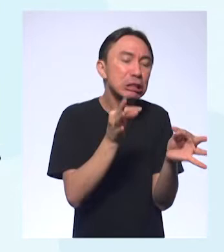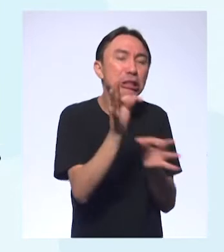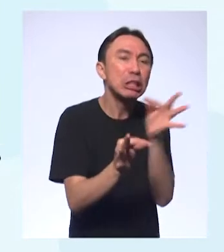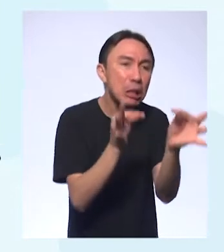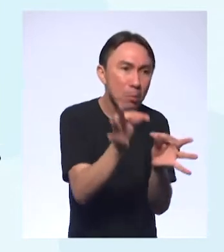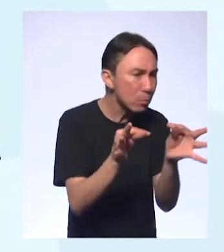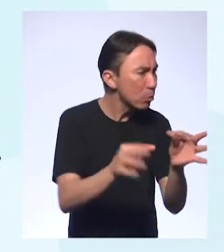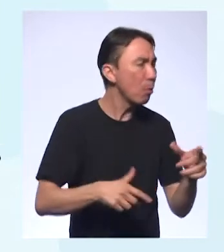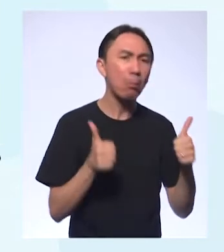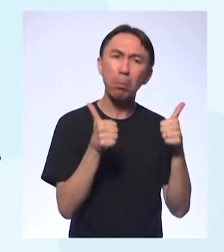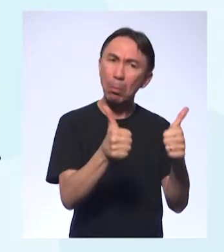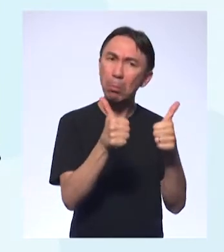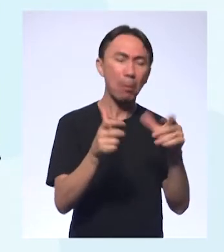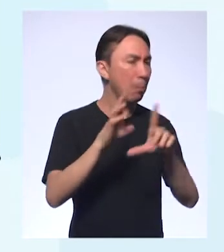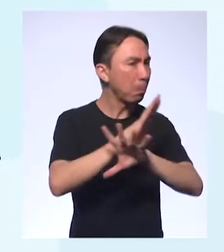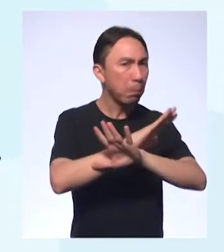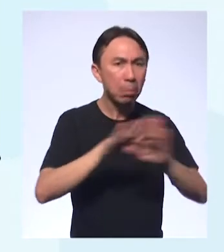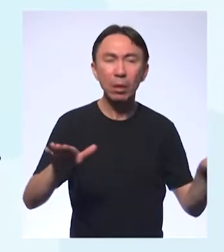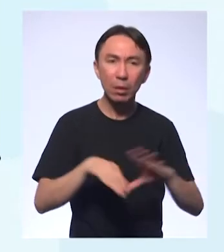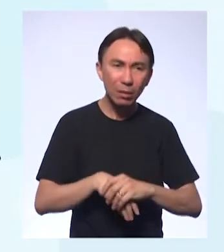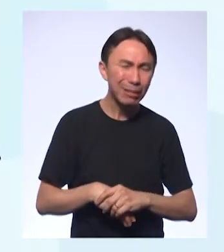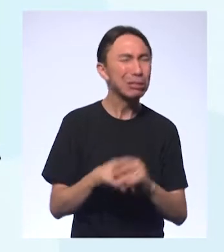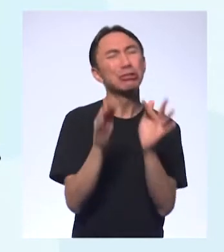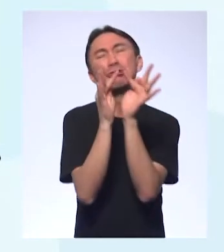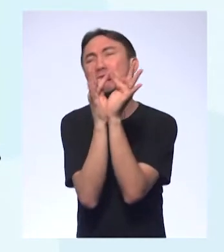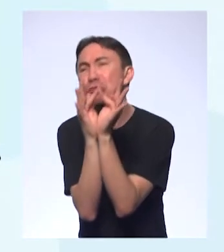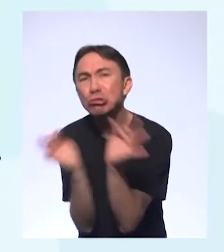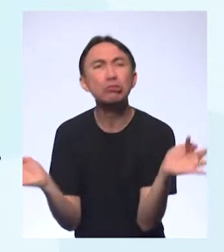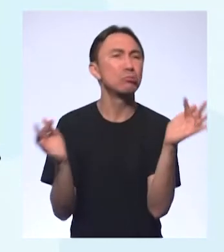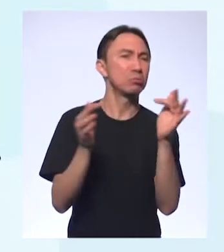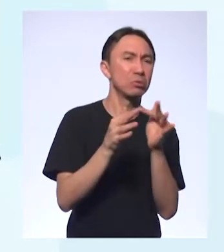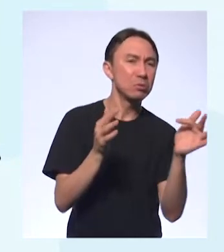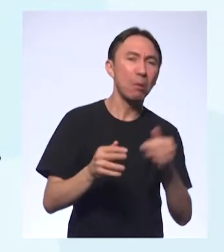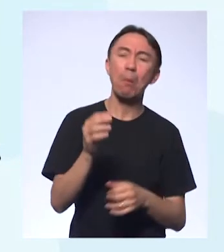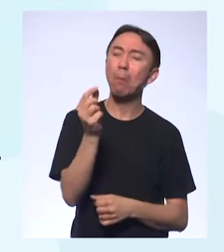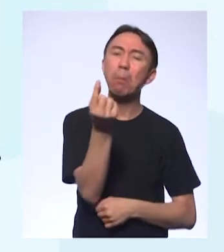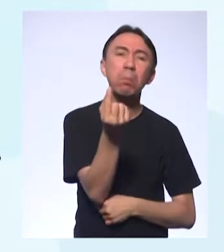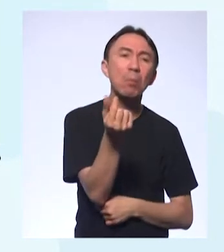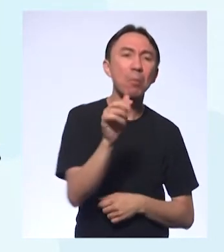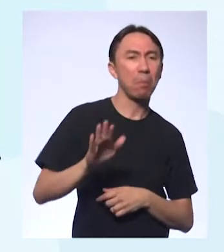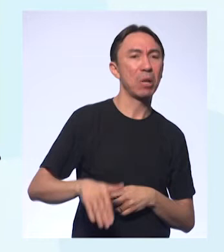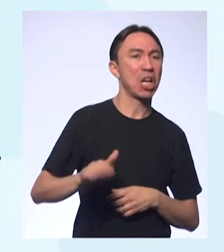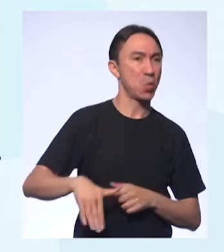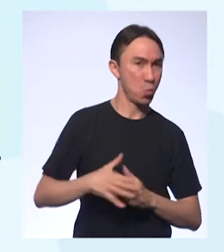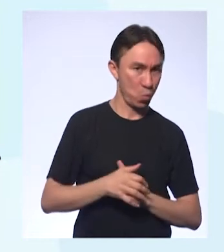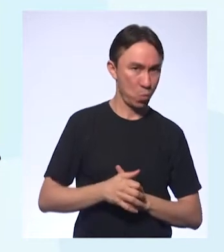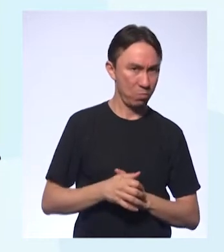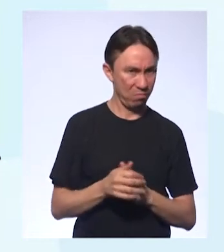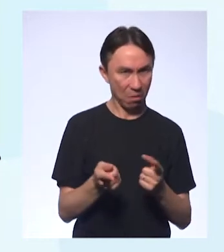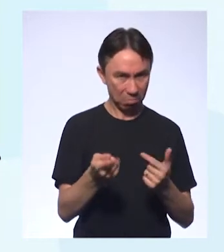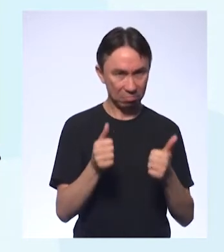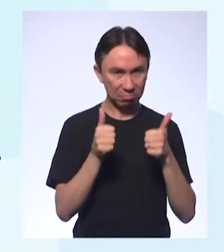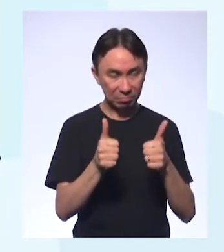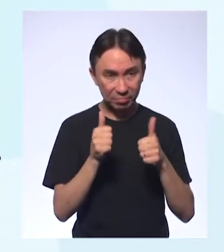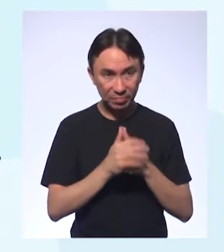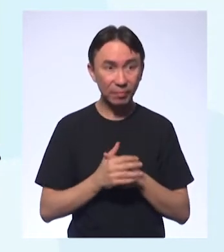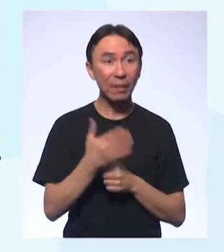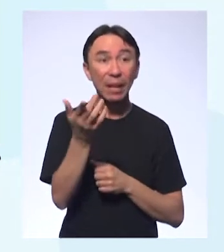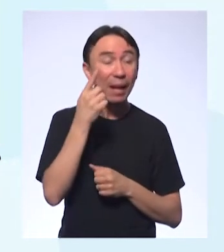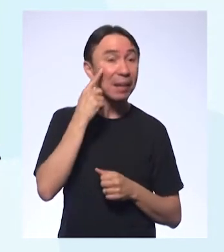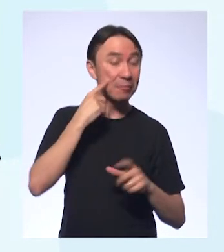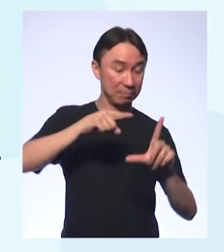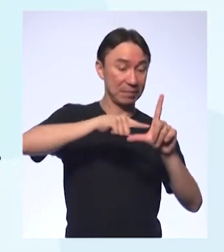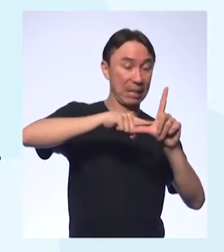tratamento eficaz. Simples e barato, para quem não sabe, tratado com penicilina, né? Muito bem. De acordo com o